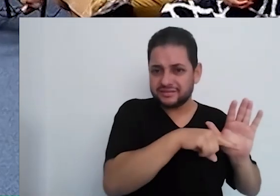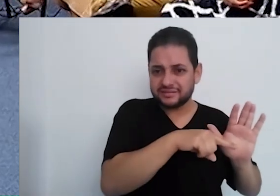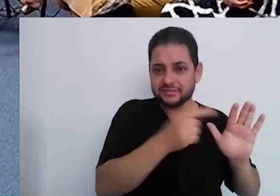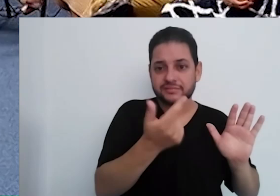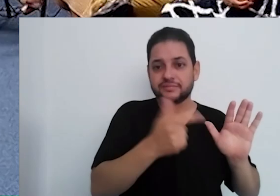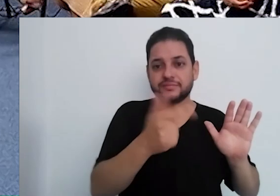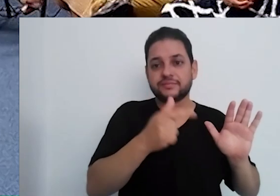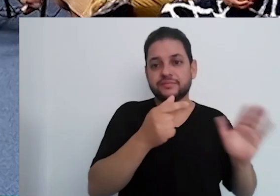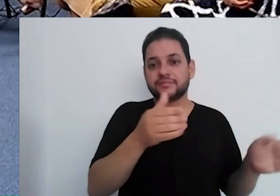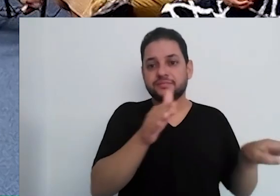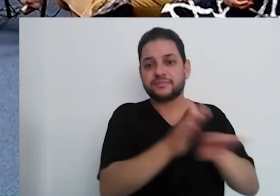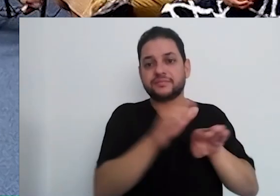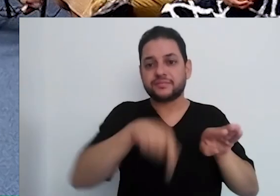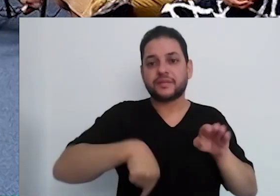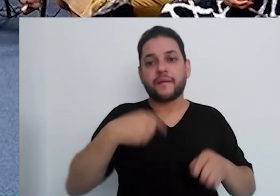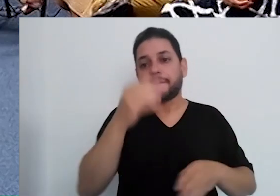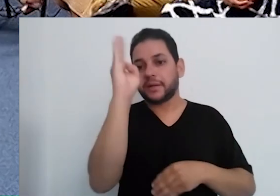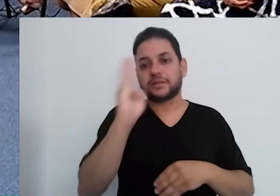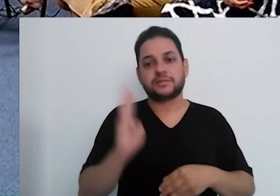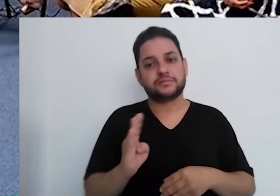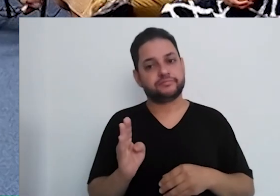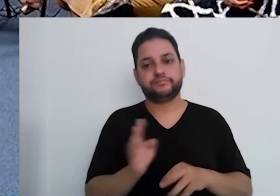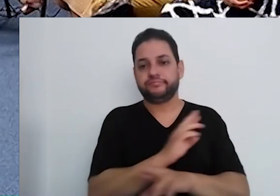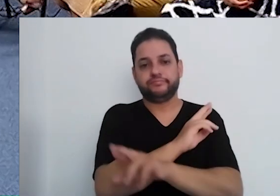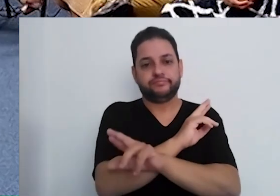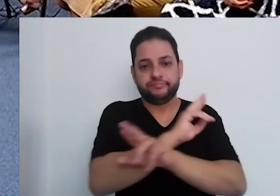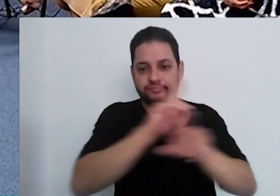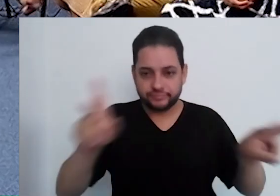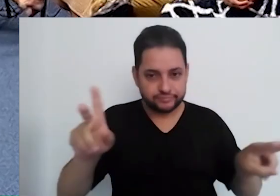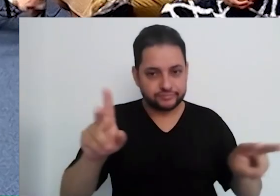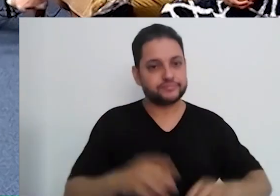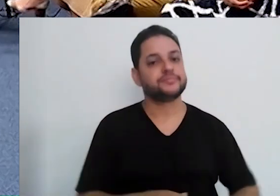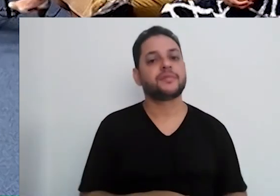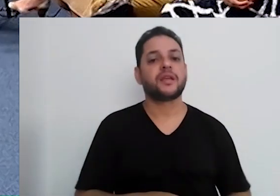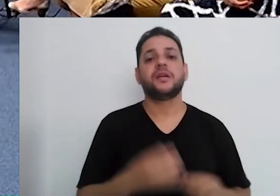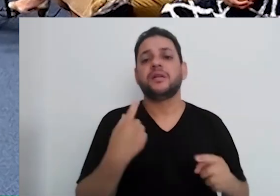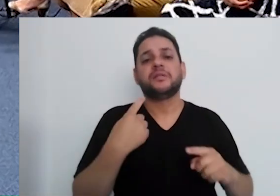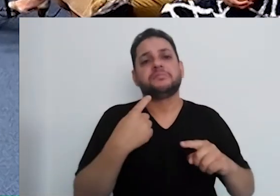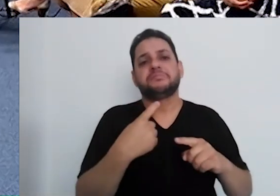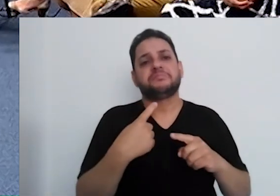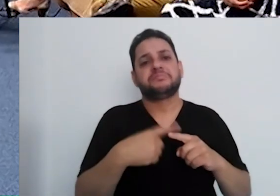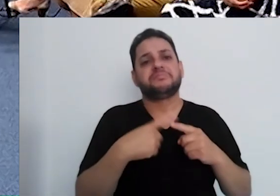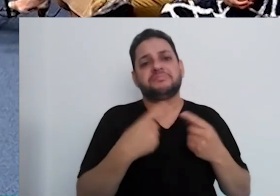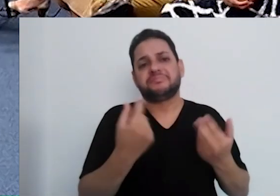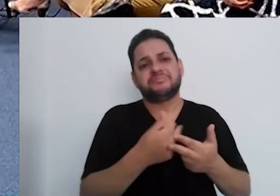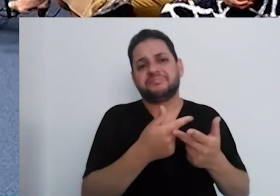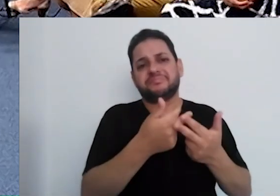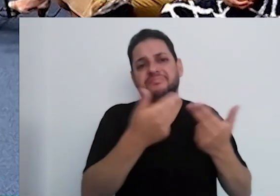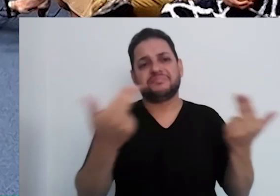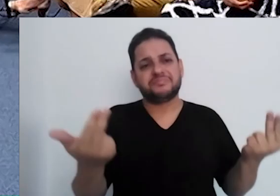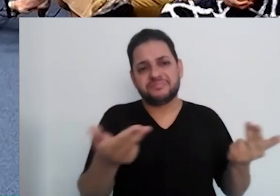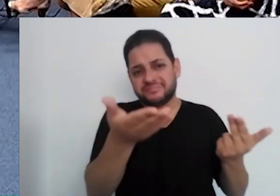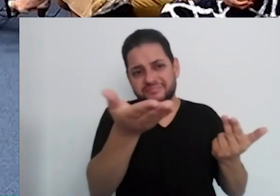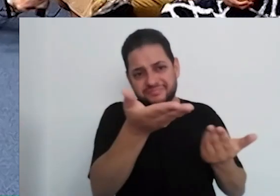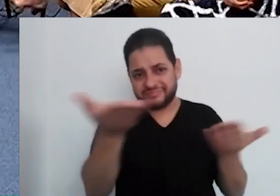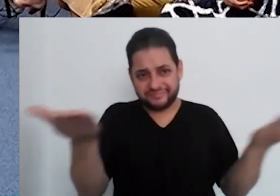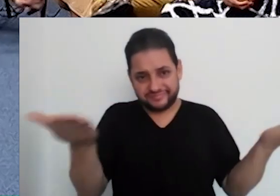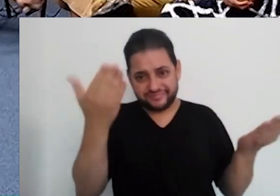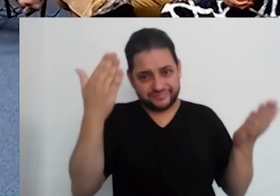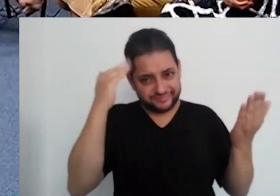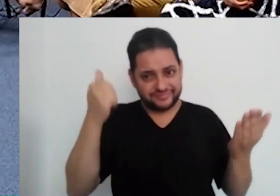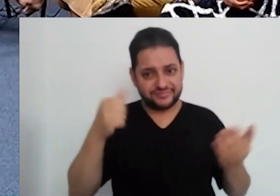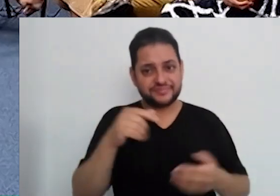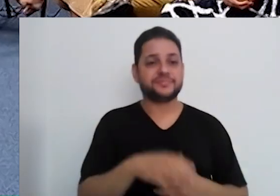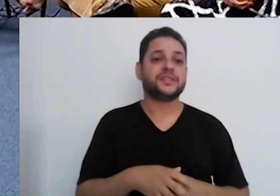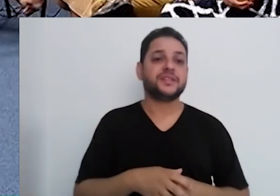brasil ela não se propõe a isso assim ela porque uma questão de enfim já são inúmeras questões que a gente AB aqui mas